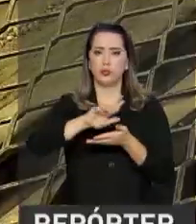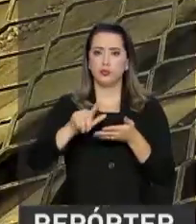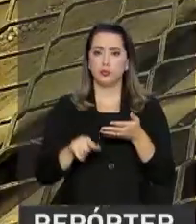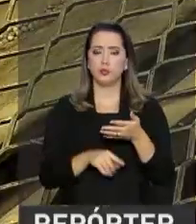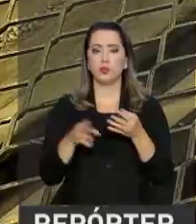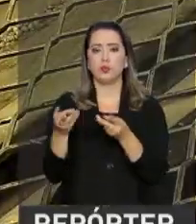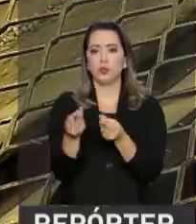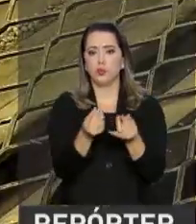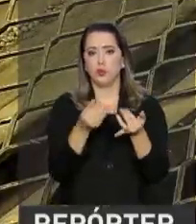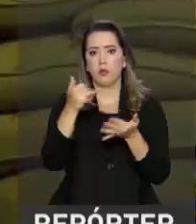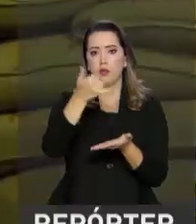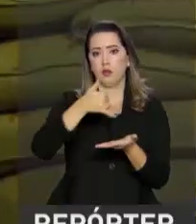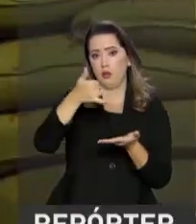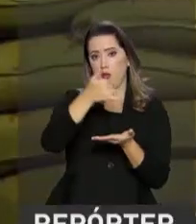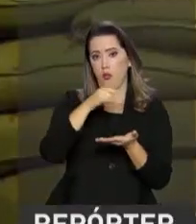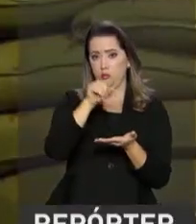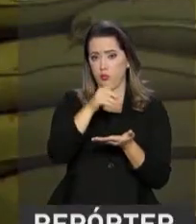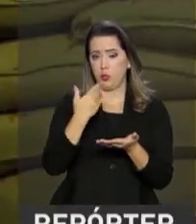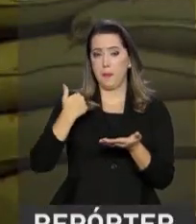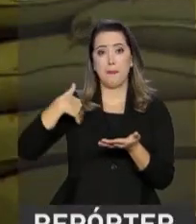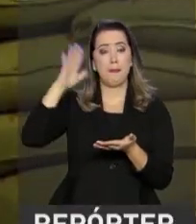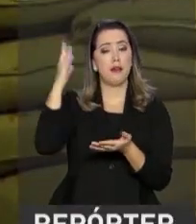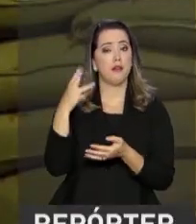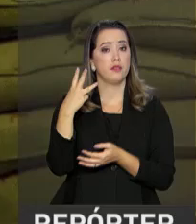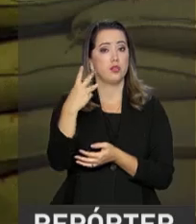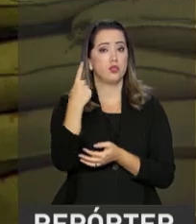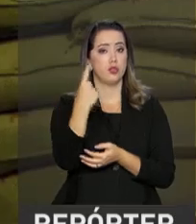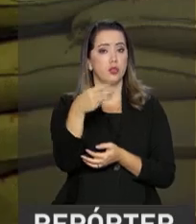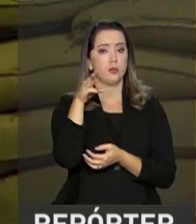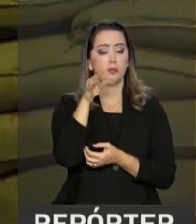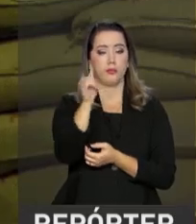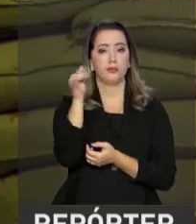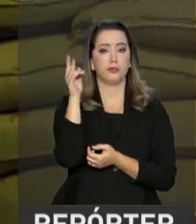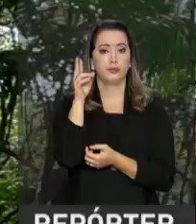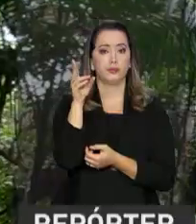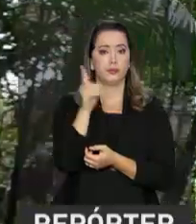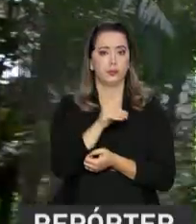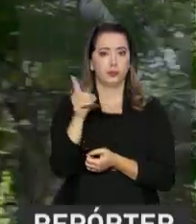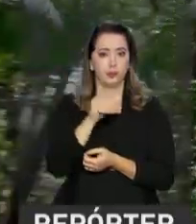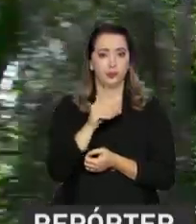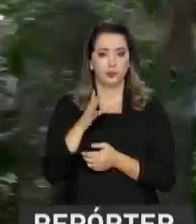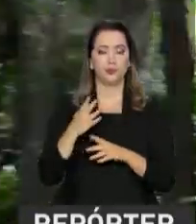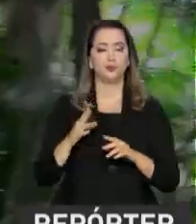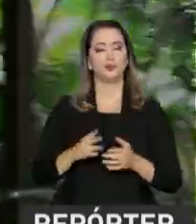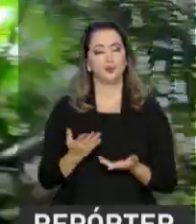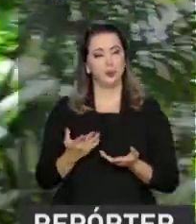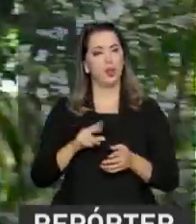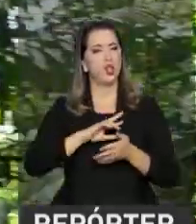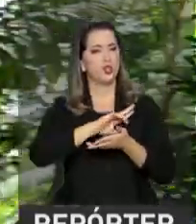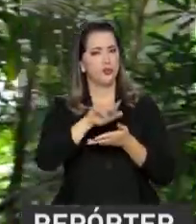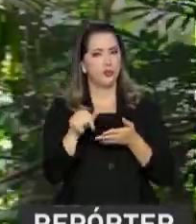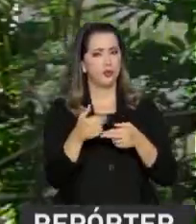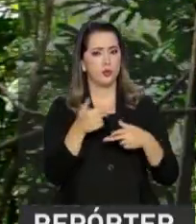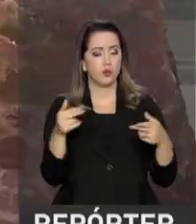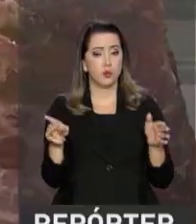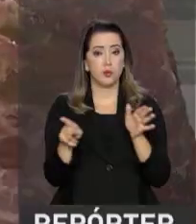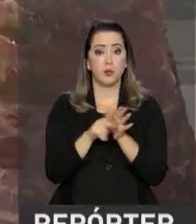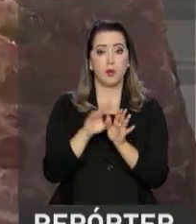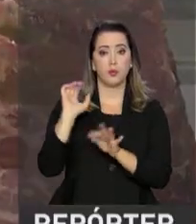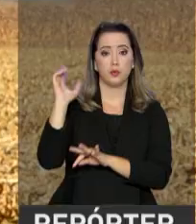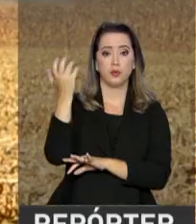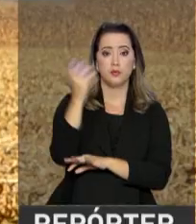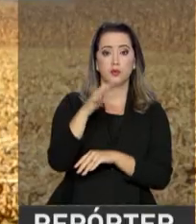farelo e óleo que somaram mais de 31 bilhões de dólares mas produtos como os de origem florestal